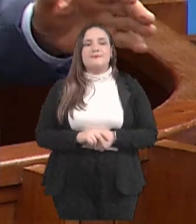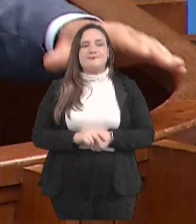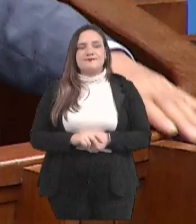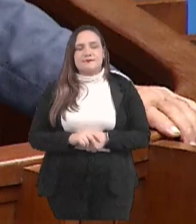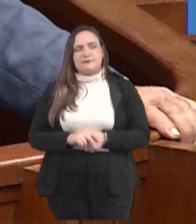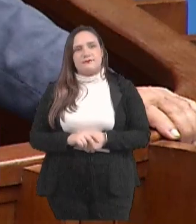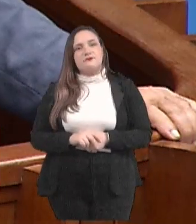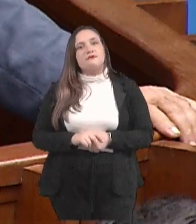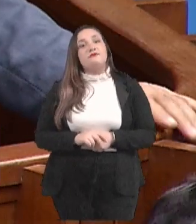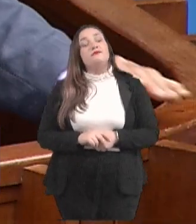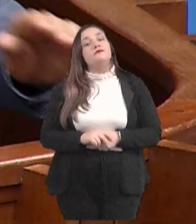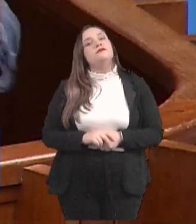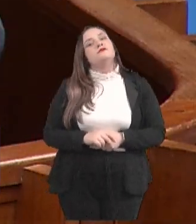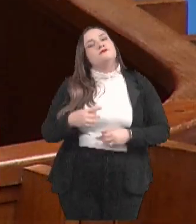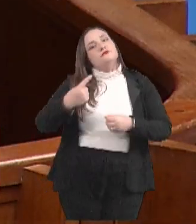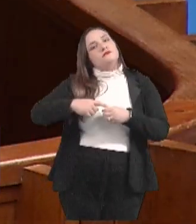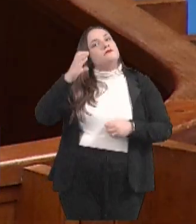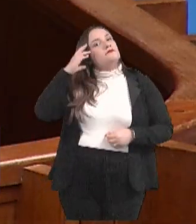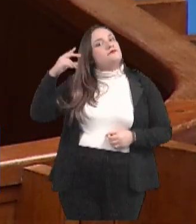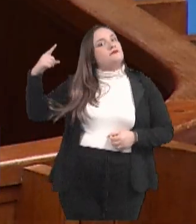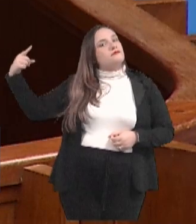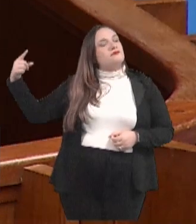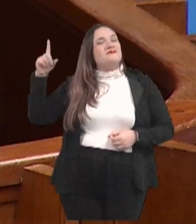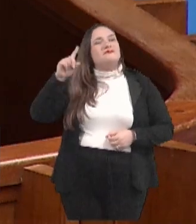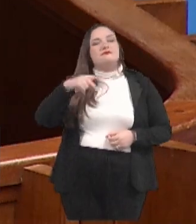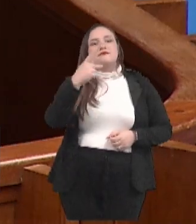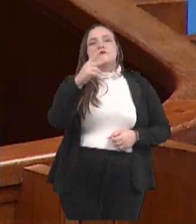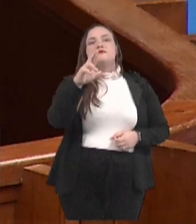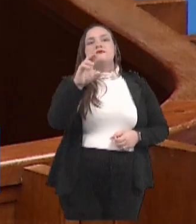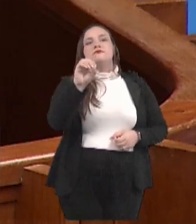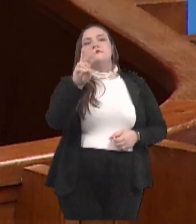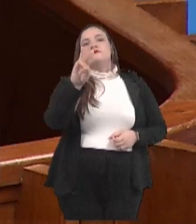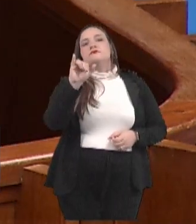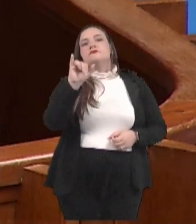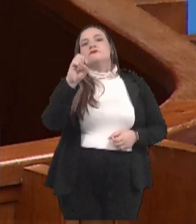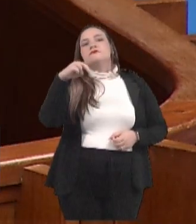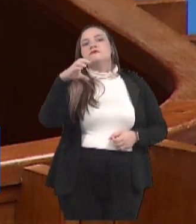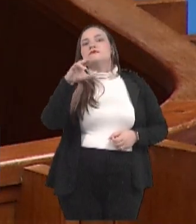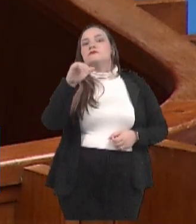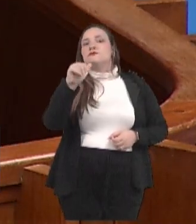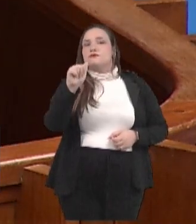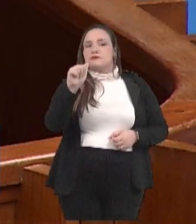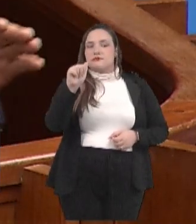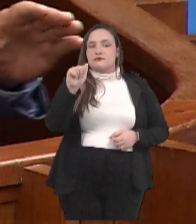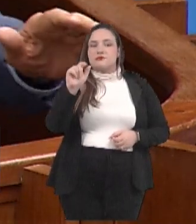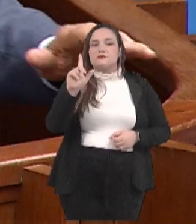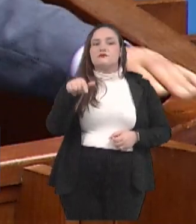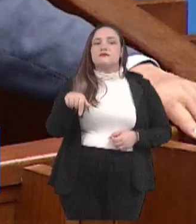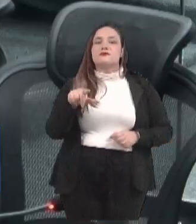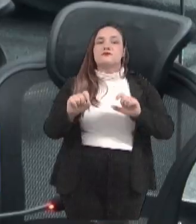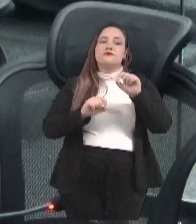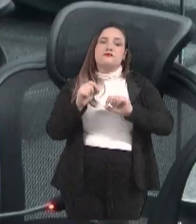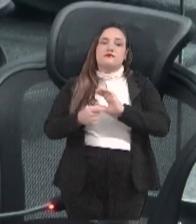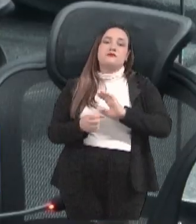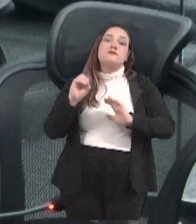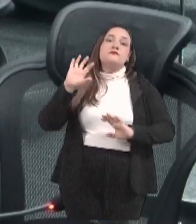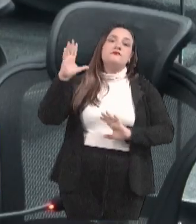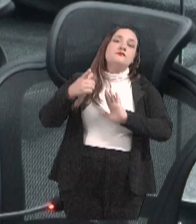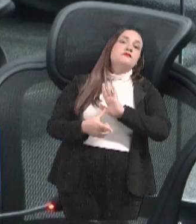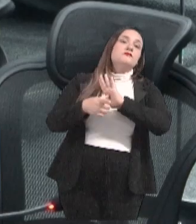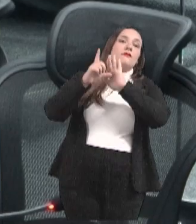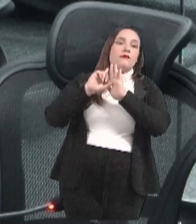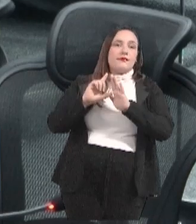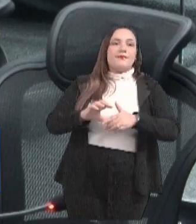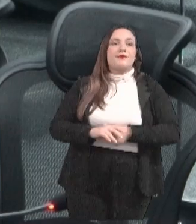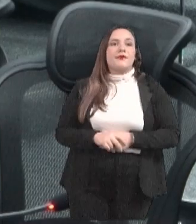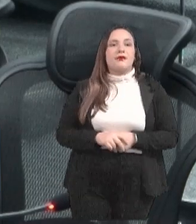Cuiabá era uma província. Após a proclamação da República, o que aconteceu para formar